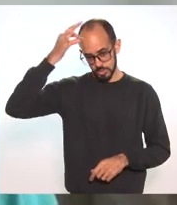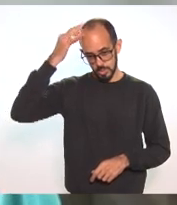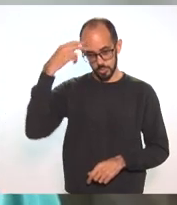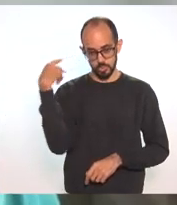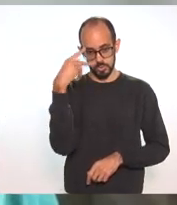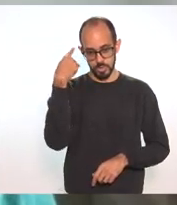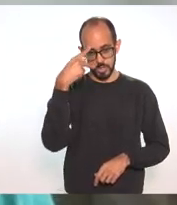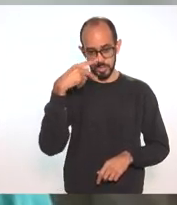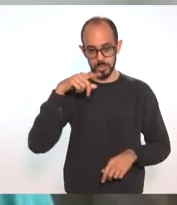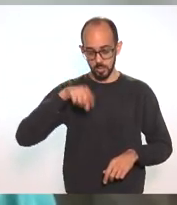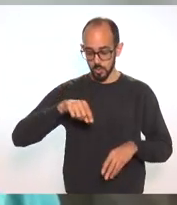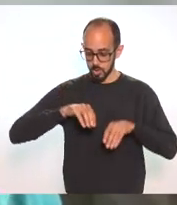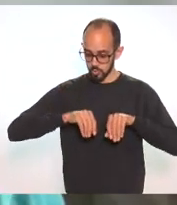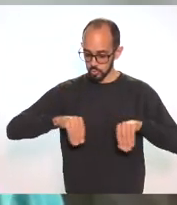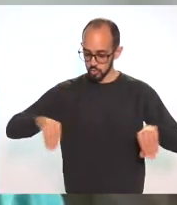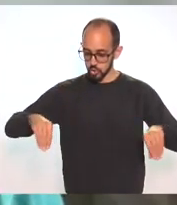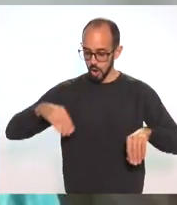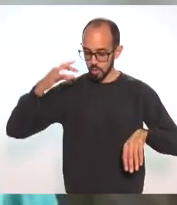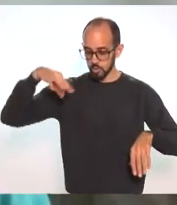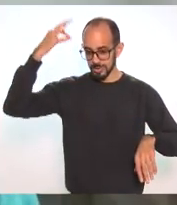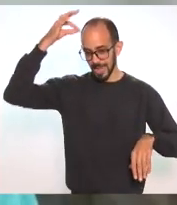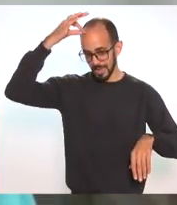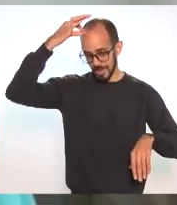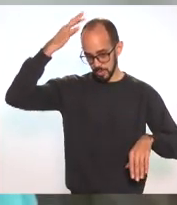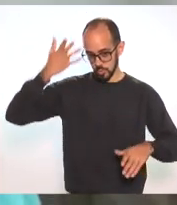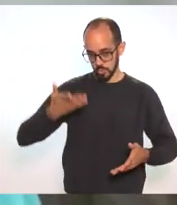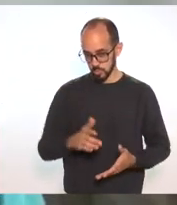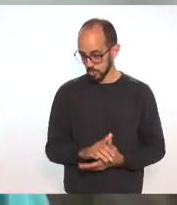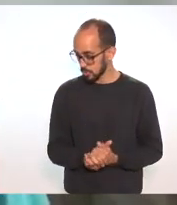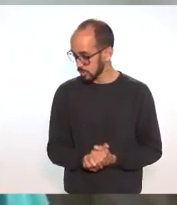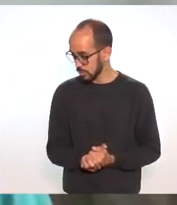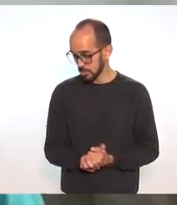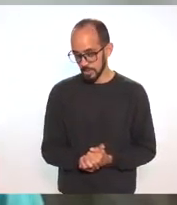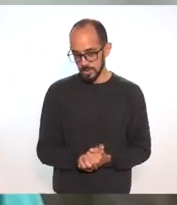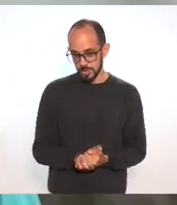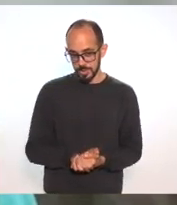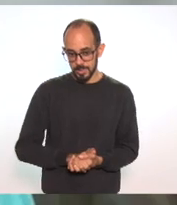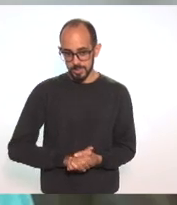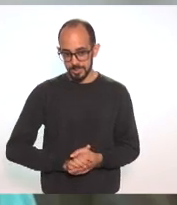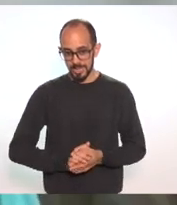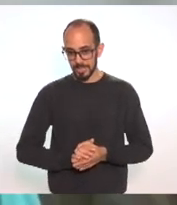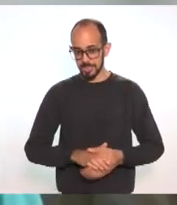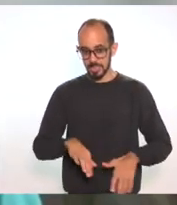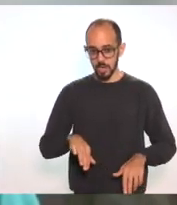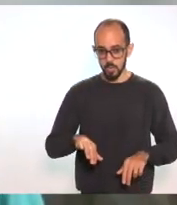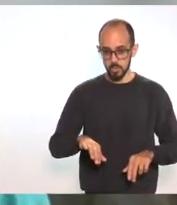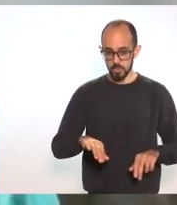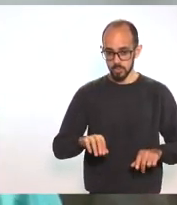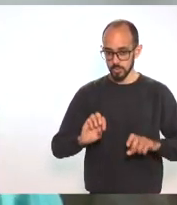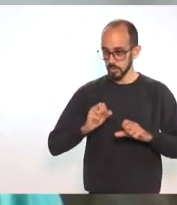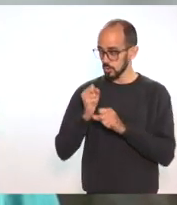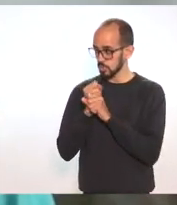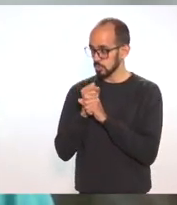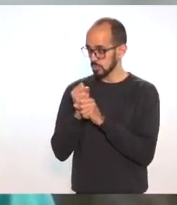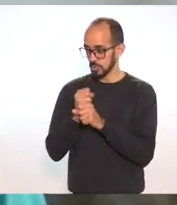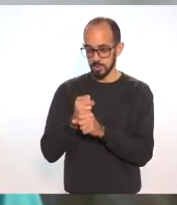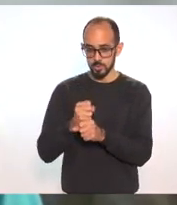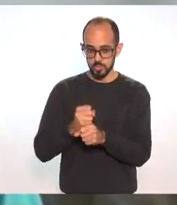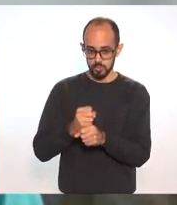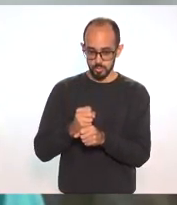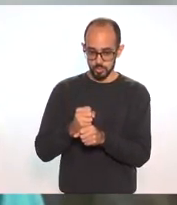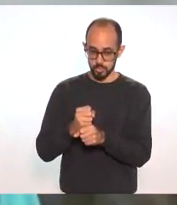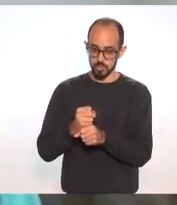sagrado. Um solo sagrado. E todos aqui, nesse parlamento,